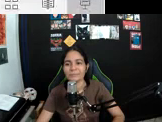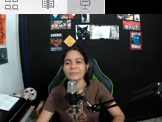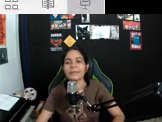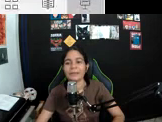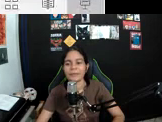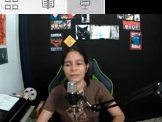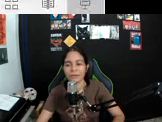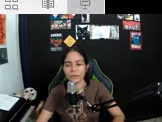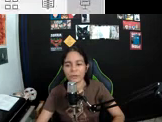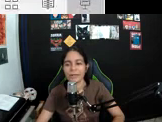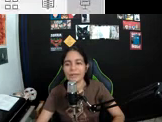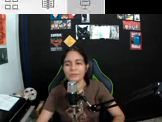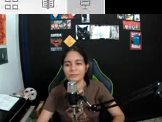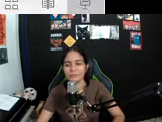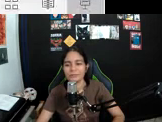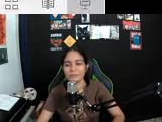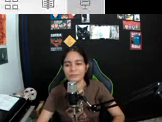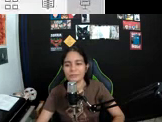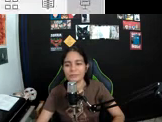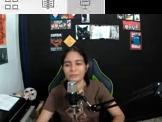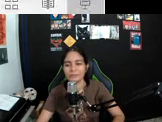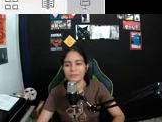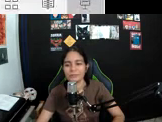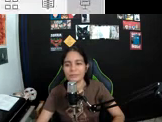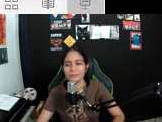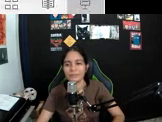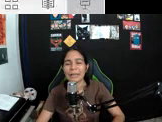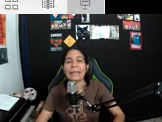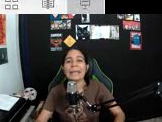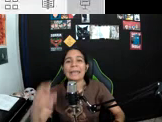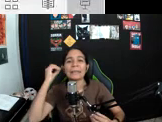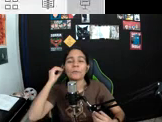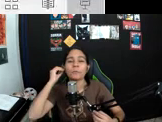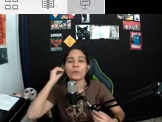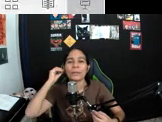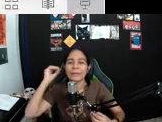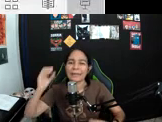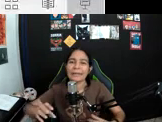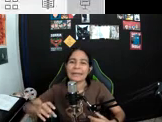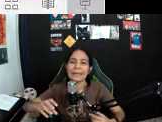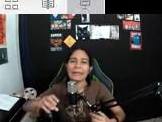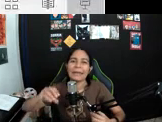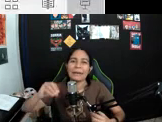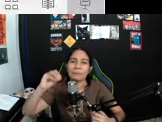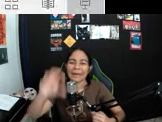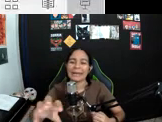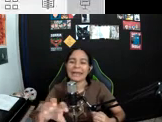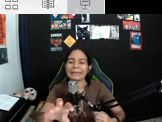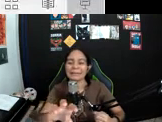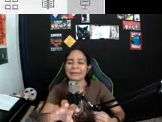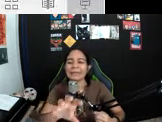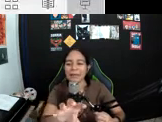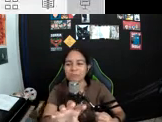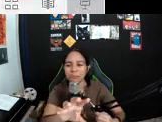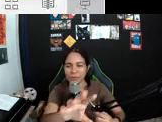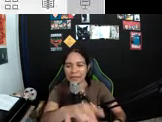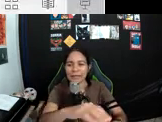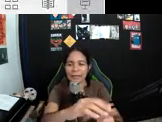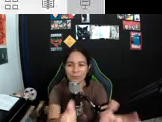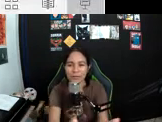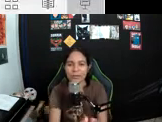Diploma. E doutorado? Diploma. Então, por que parece,